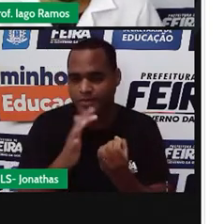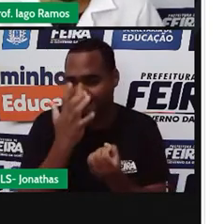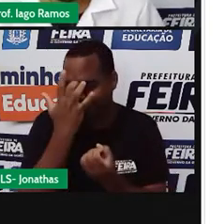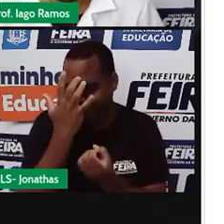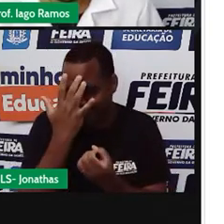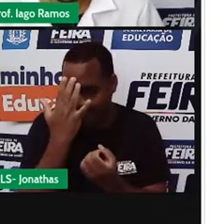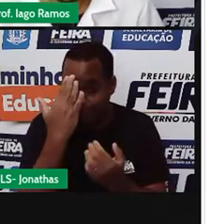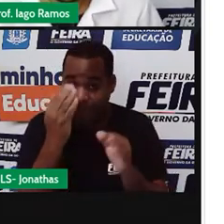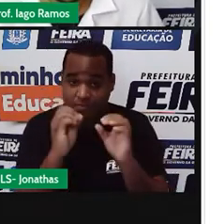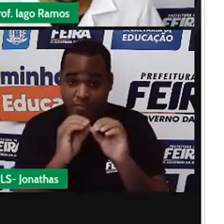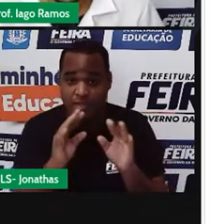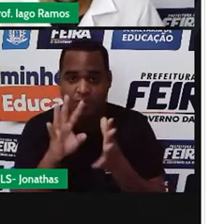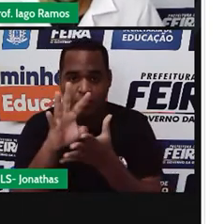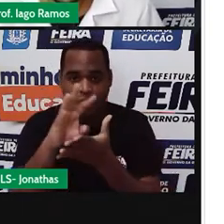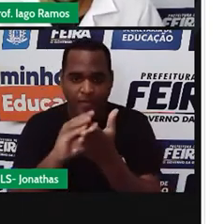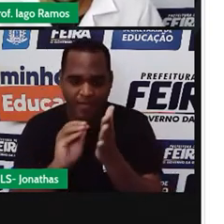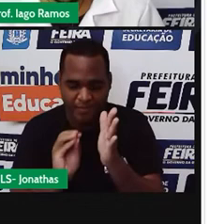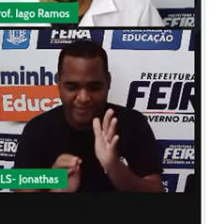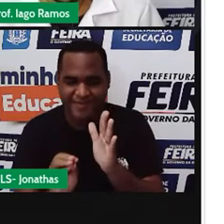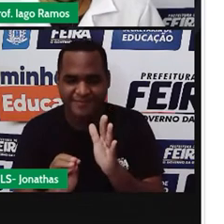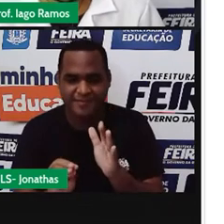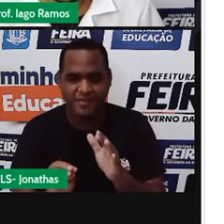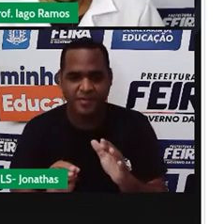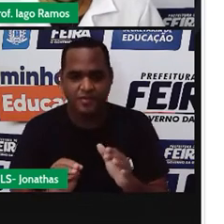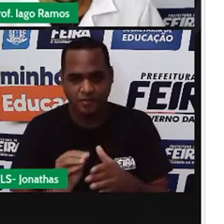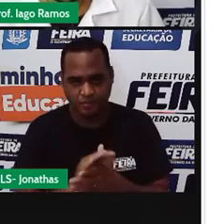vou copiar aqui olha só